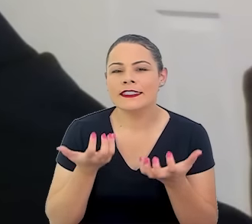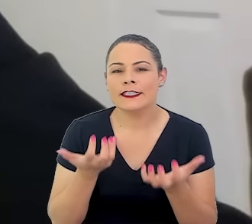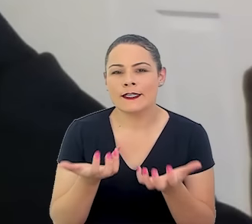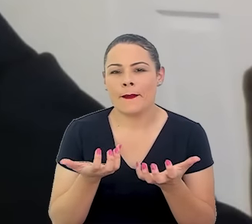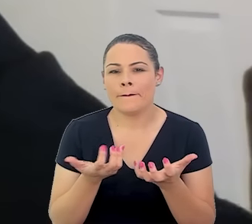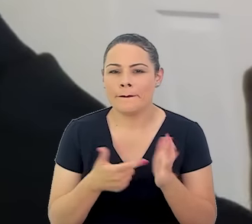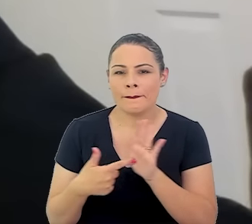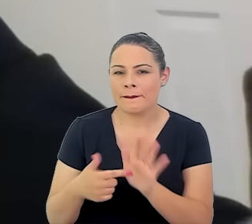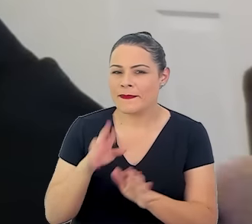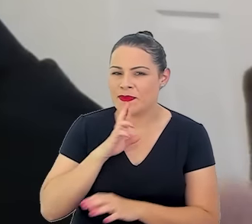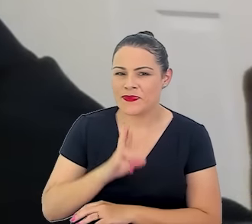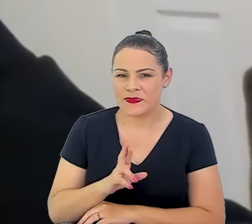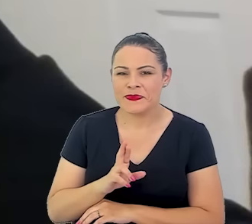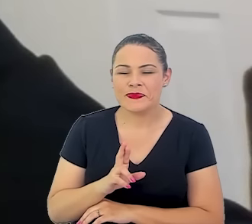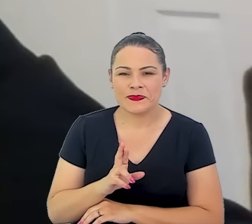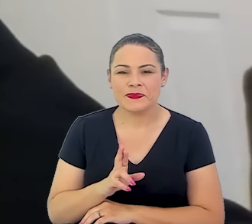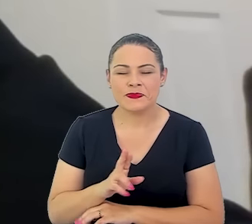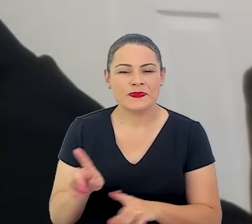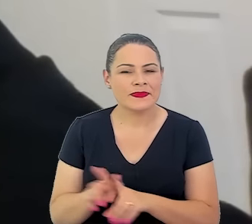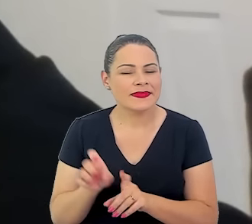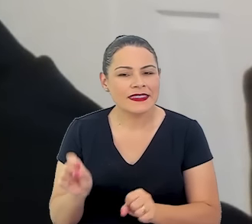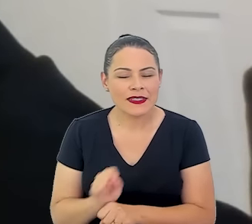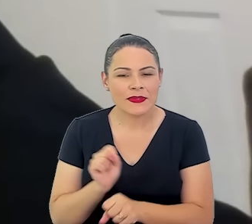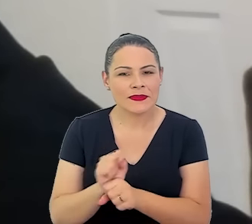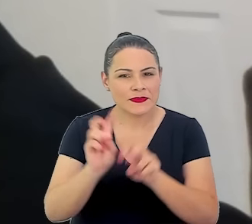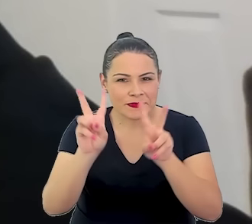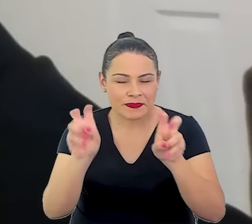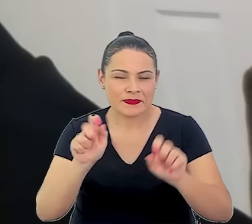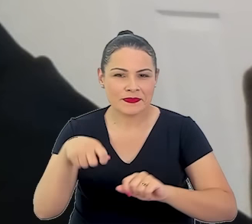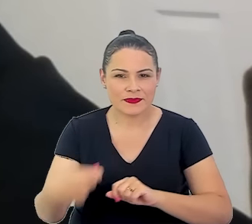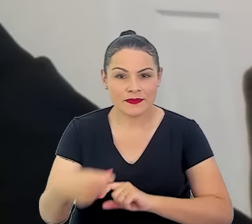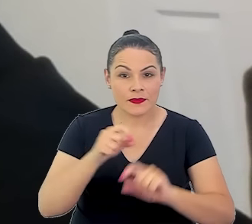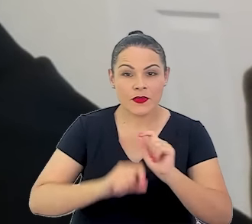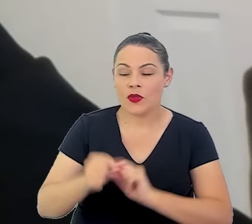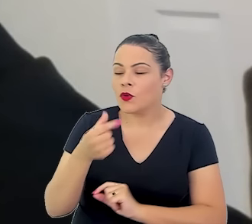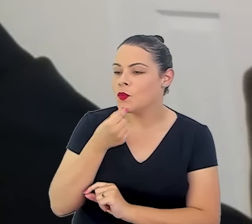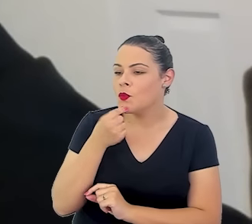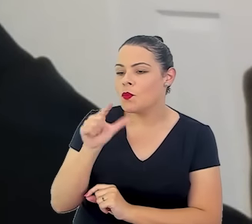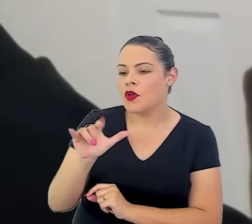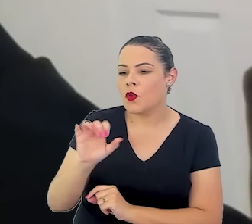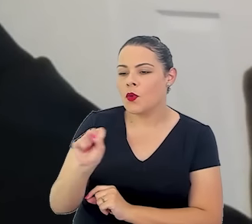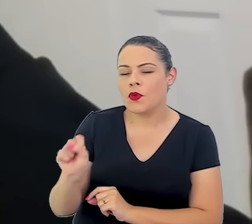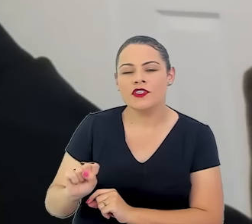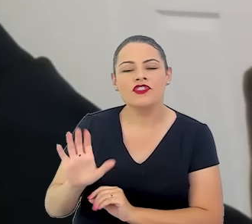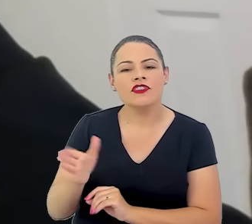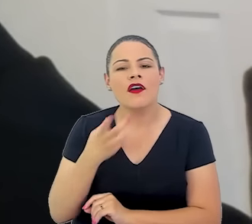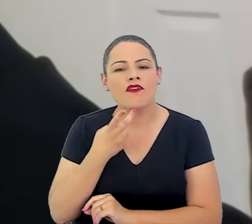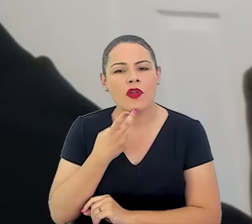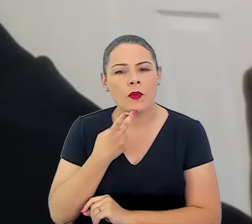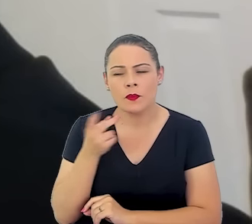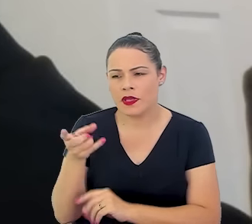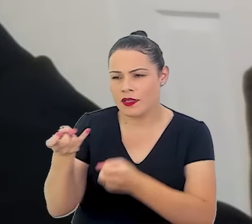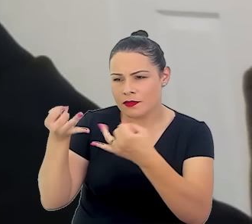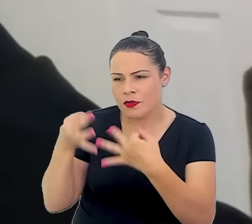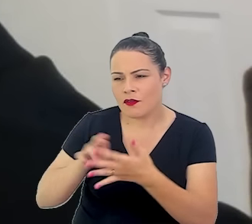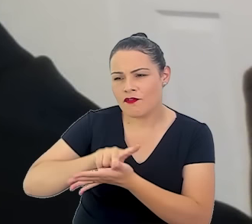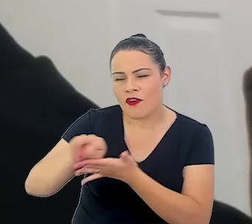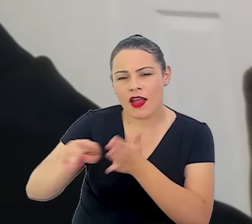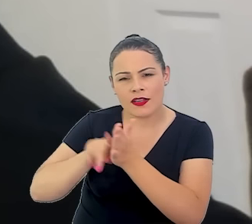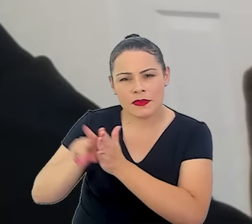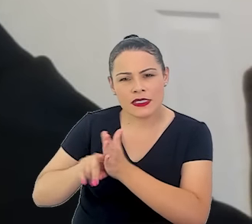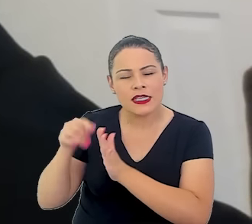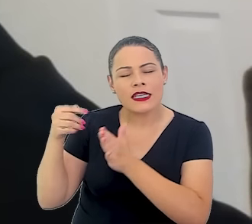queria colocar minha resposta Rodrigo construindo um pouco sobre o que luí disse luí mencionou vários estudos que